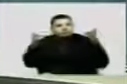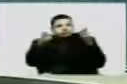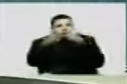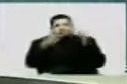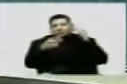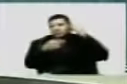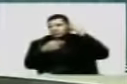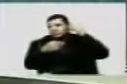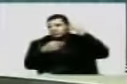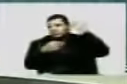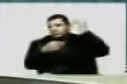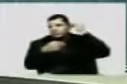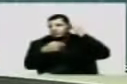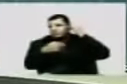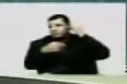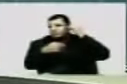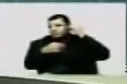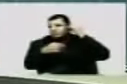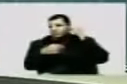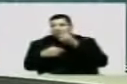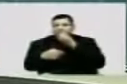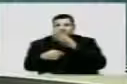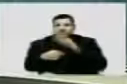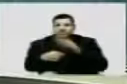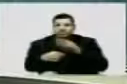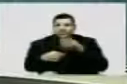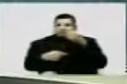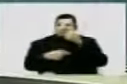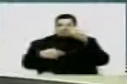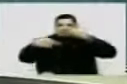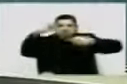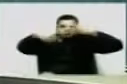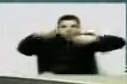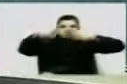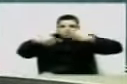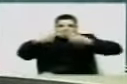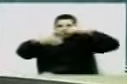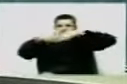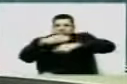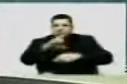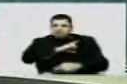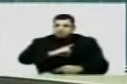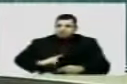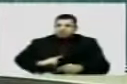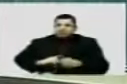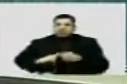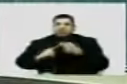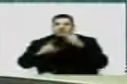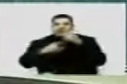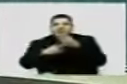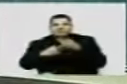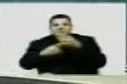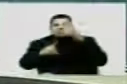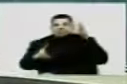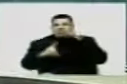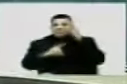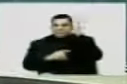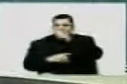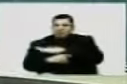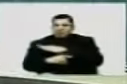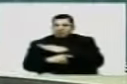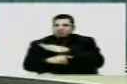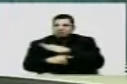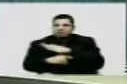diminui os recursos destinados aos municípios. Essa política de fundos, deputado Zé Ricardo, é uma covardia com